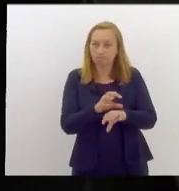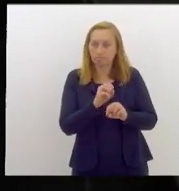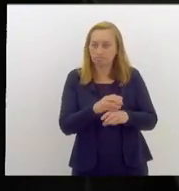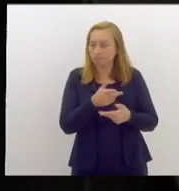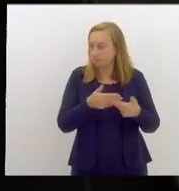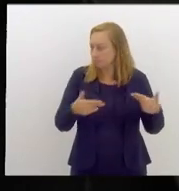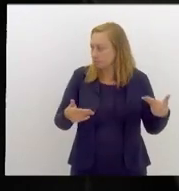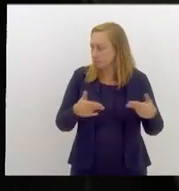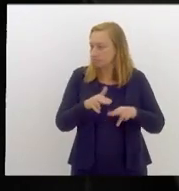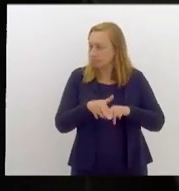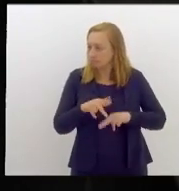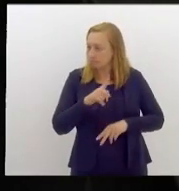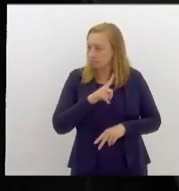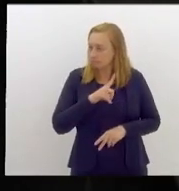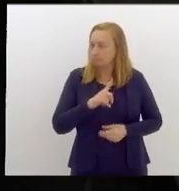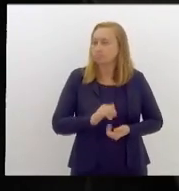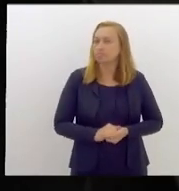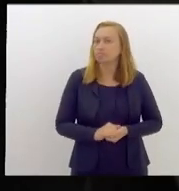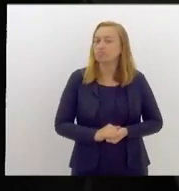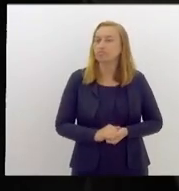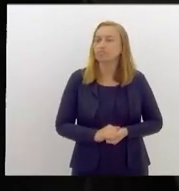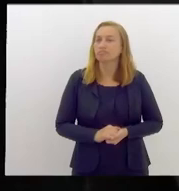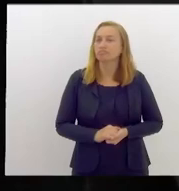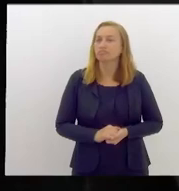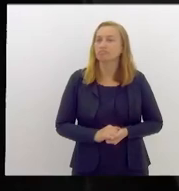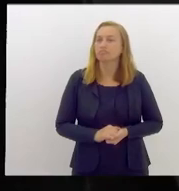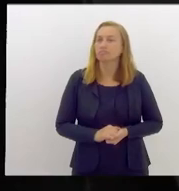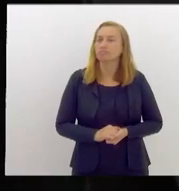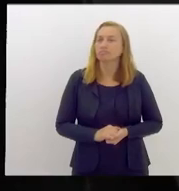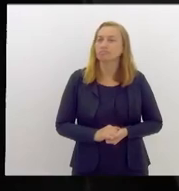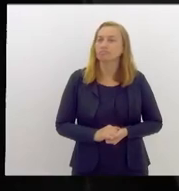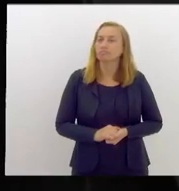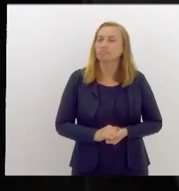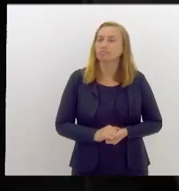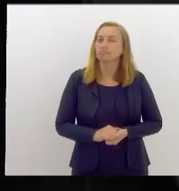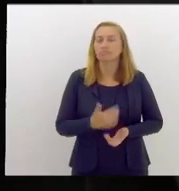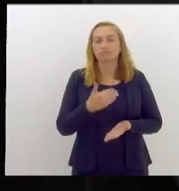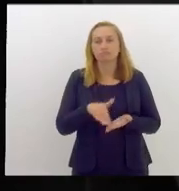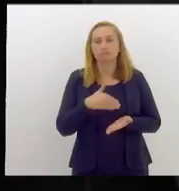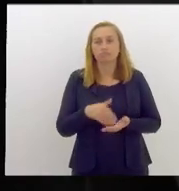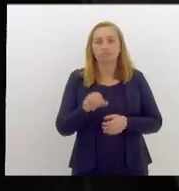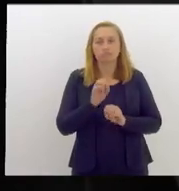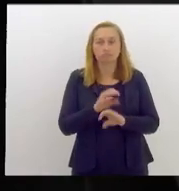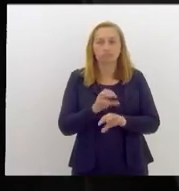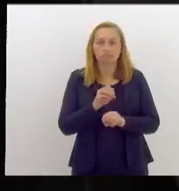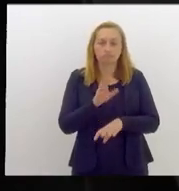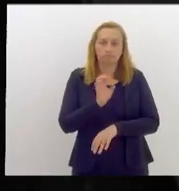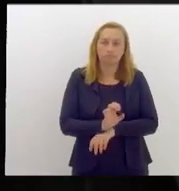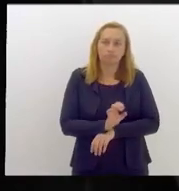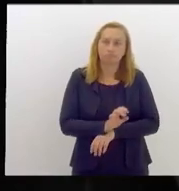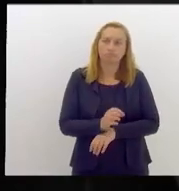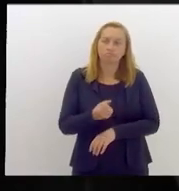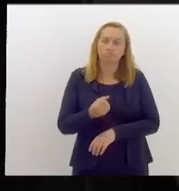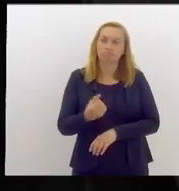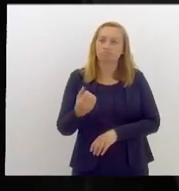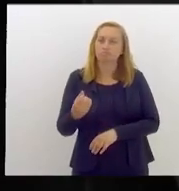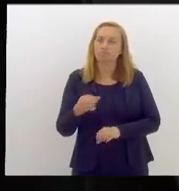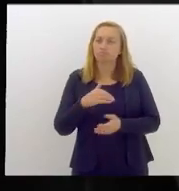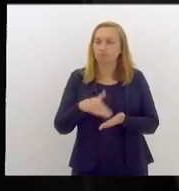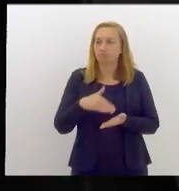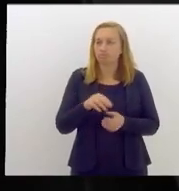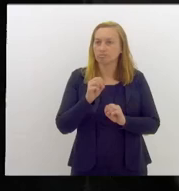pendências há um déficit é uma vacância assumida pela Secretaria de Estado de Educação o número que vem da Seduc que